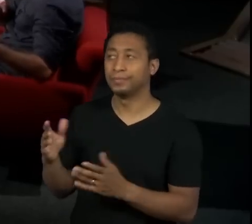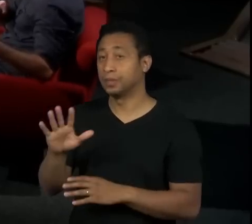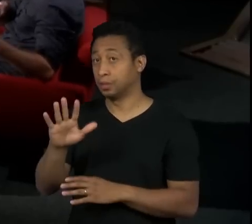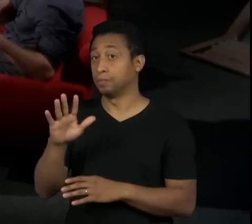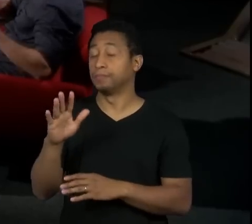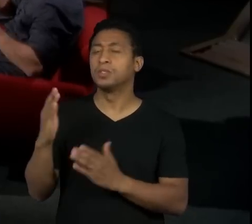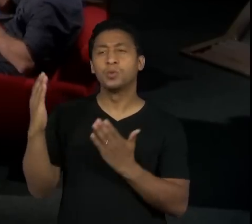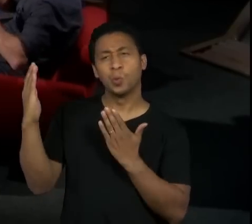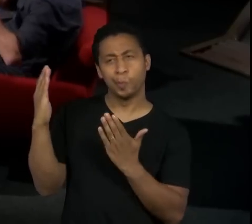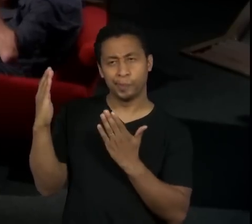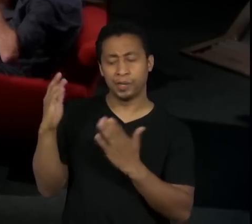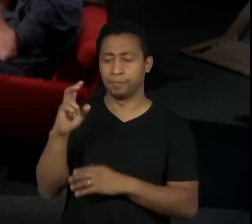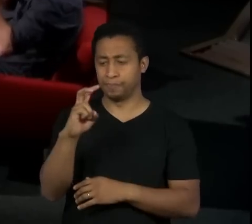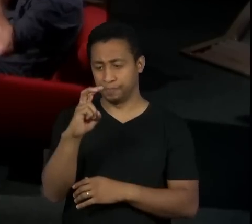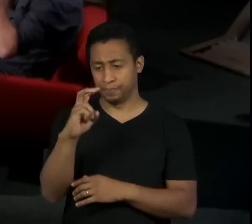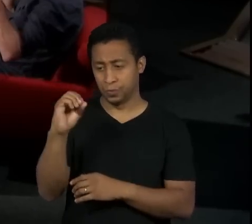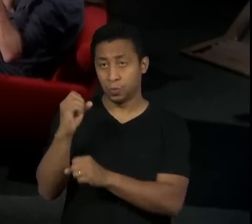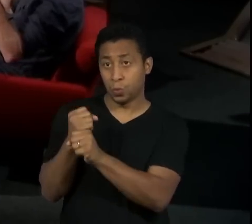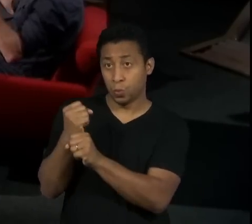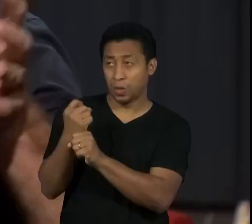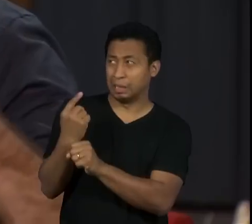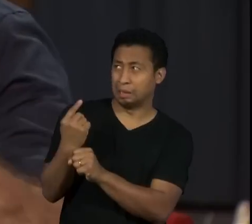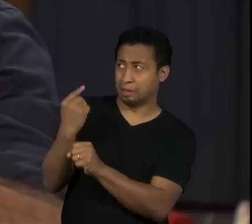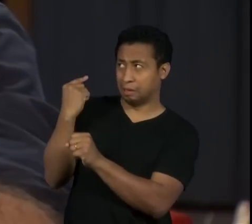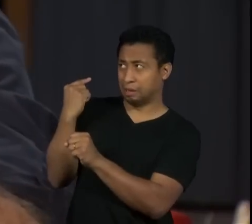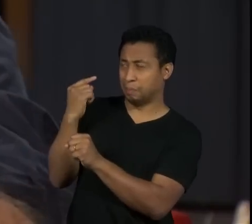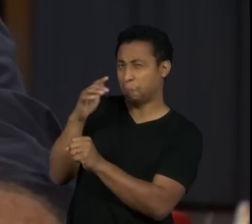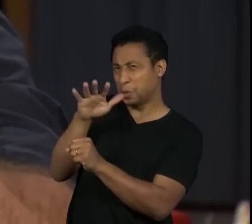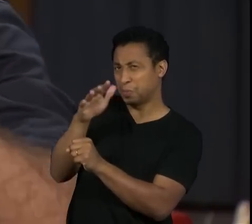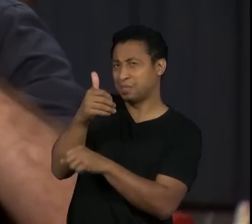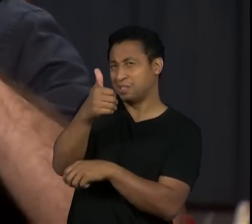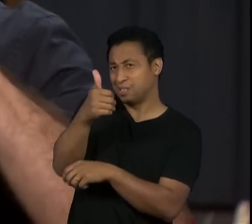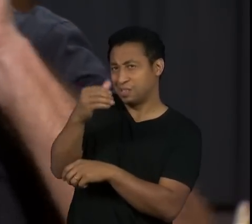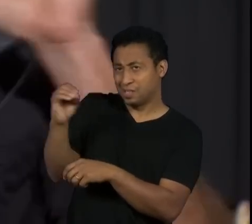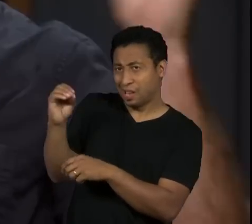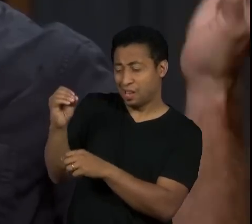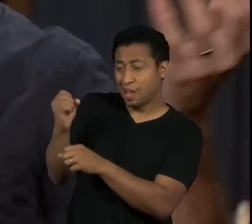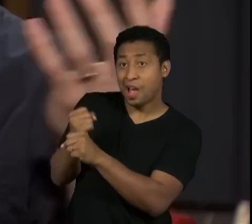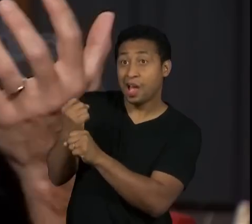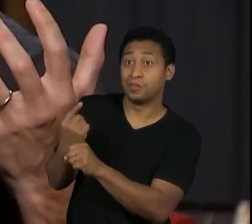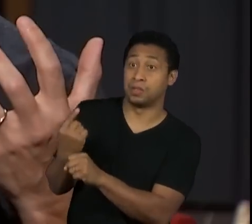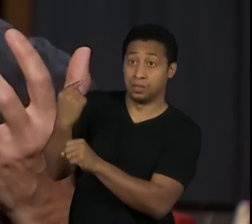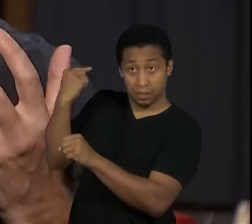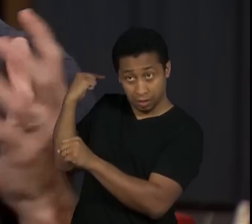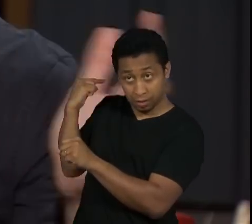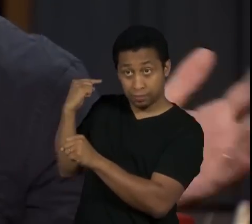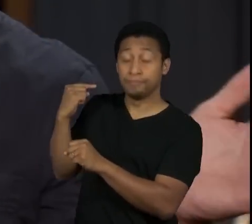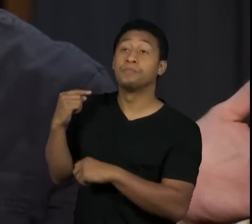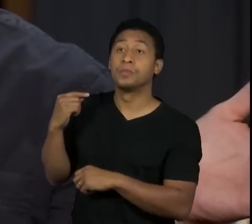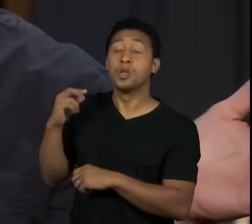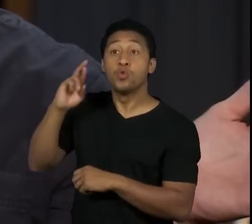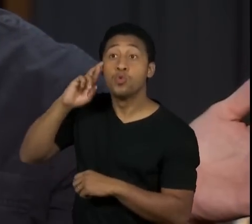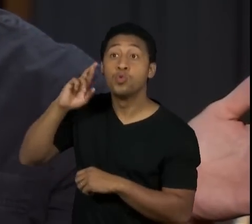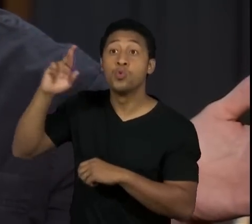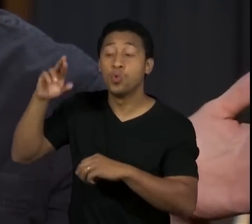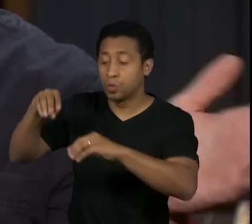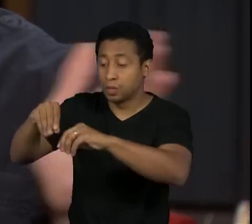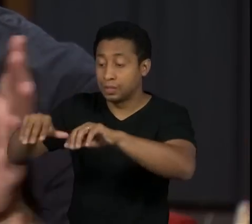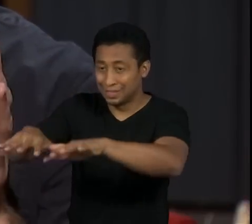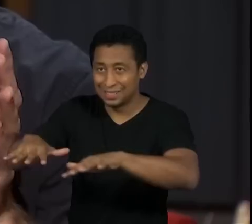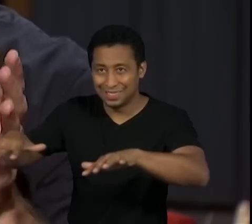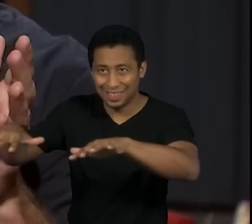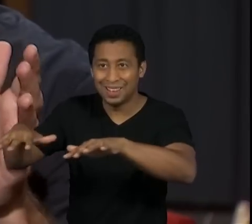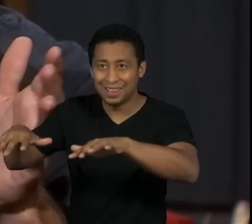anos atrás, dos grandes proprietários de terra e dos conglomerados que a gente tinha industriais no